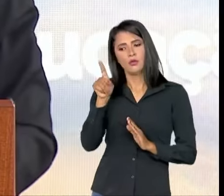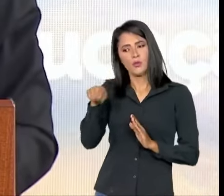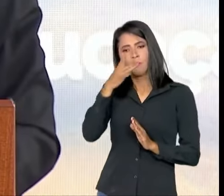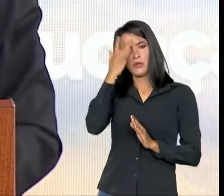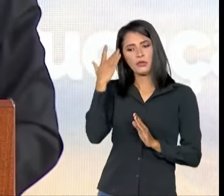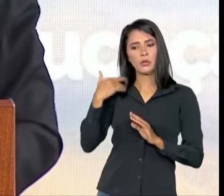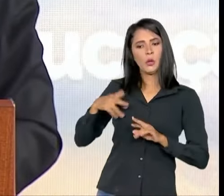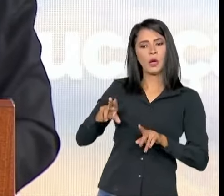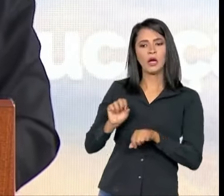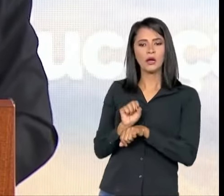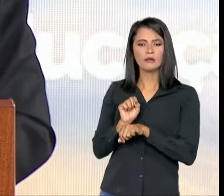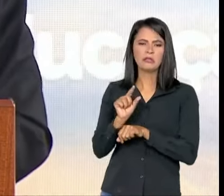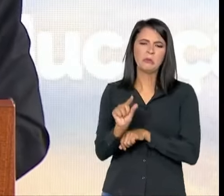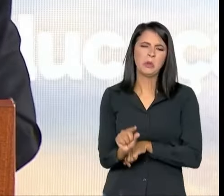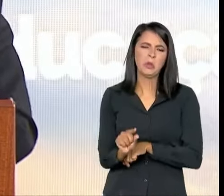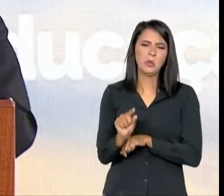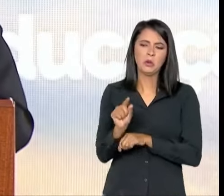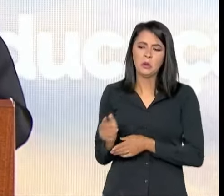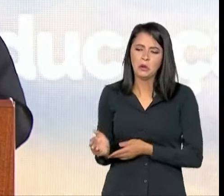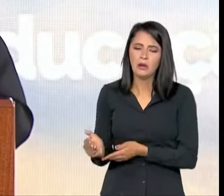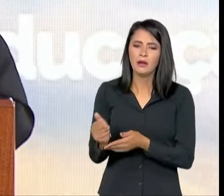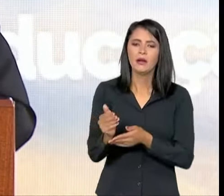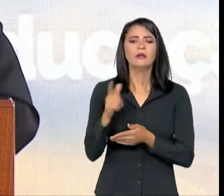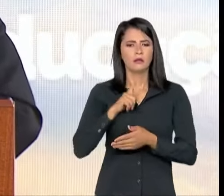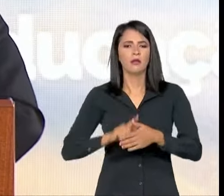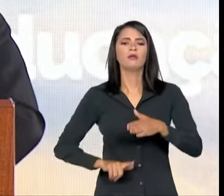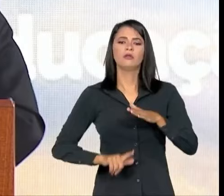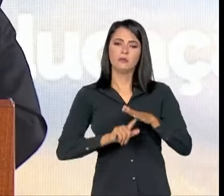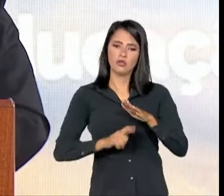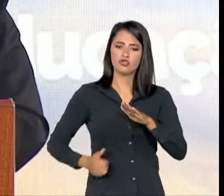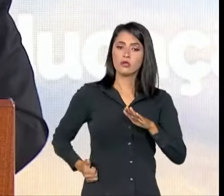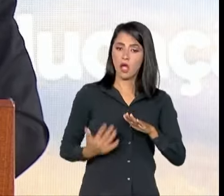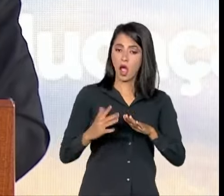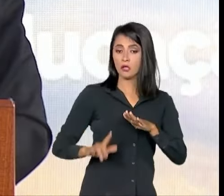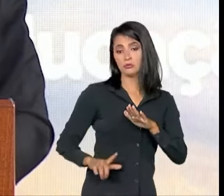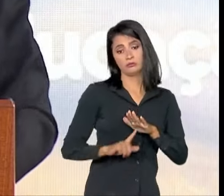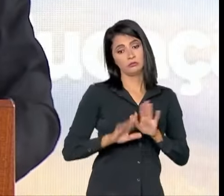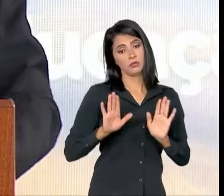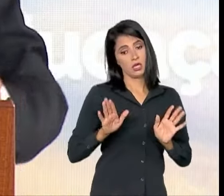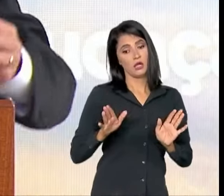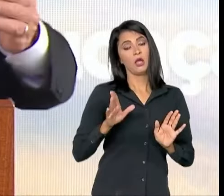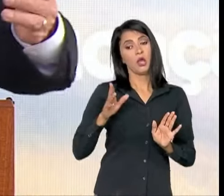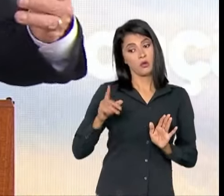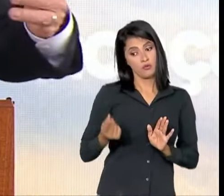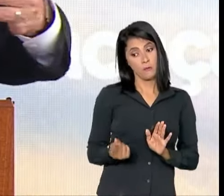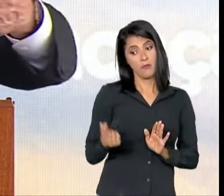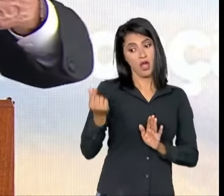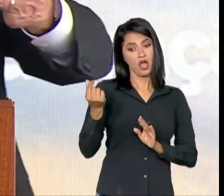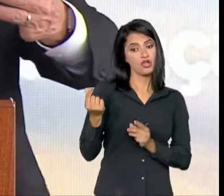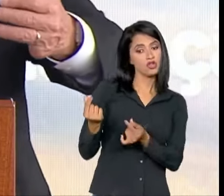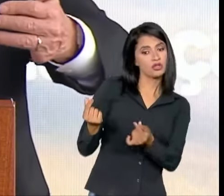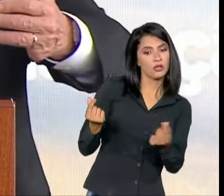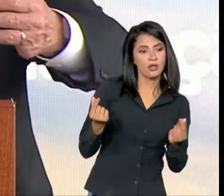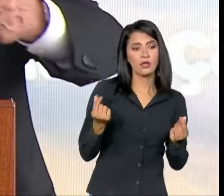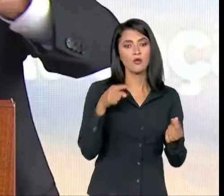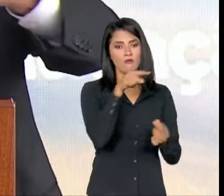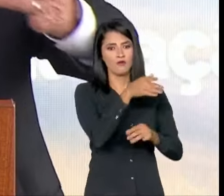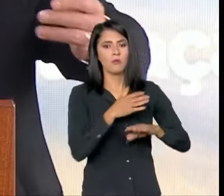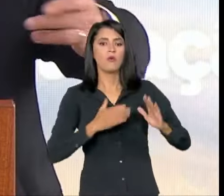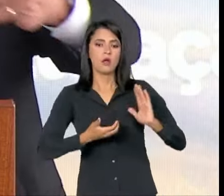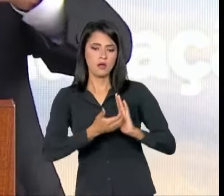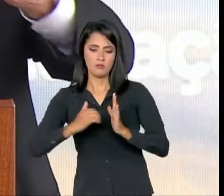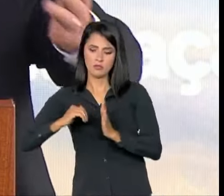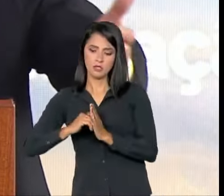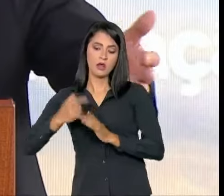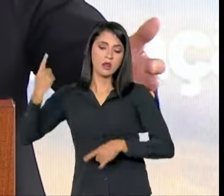gente esperava. Lógico que nós temos um limite de gasto, que quando a gente tiver mais dinheiro, a gente vai ter que discutir com a Câmara e com o